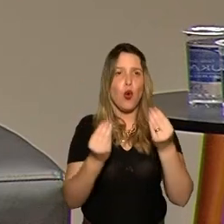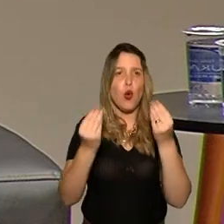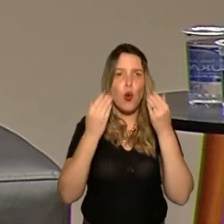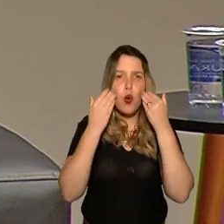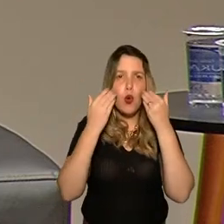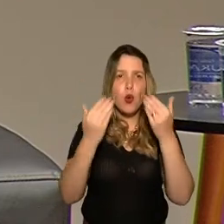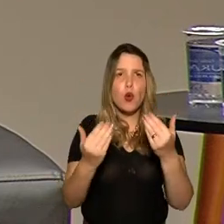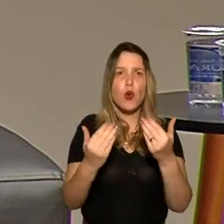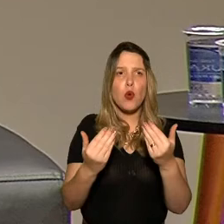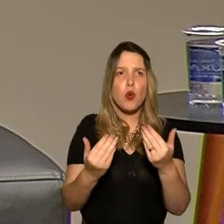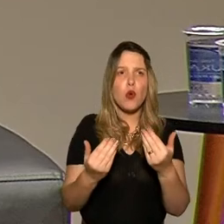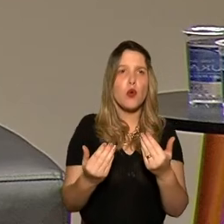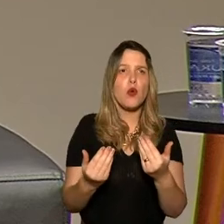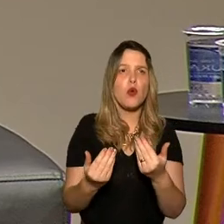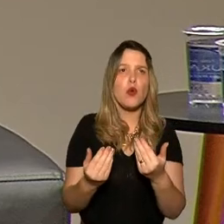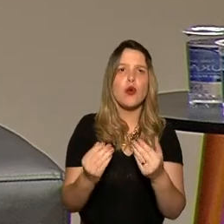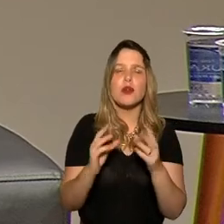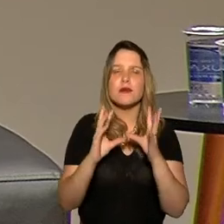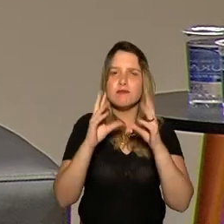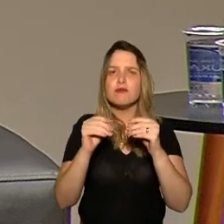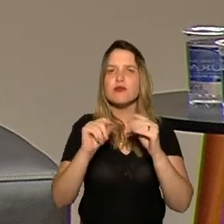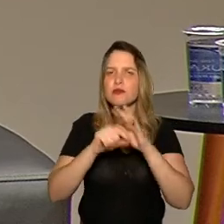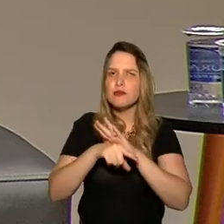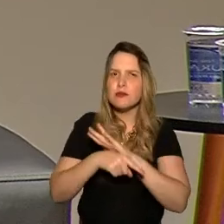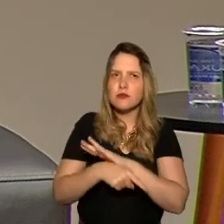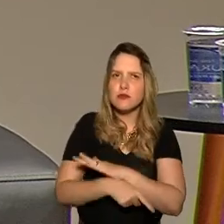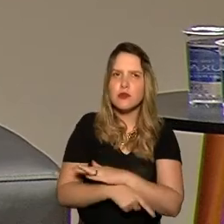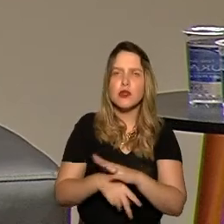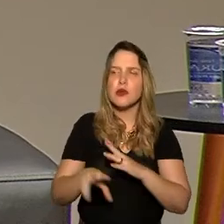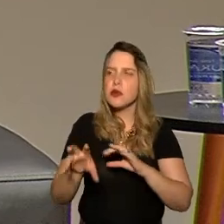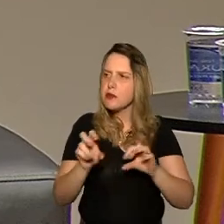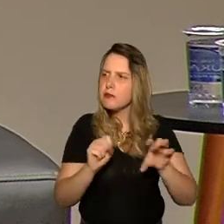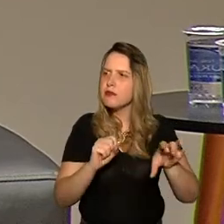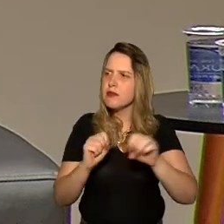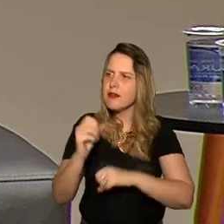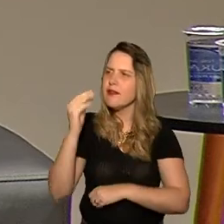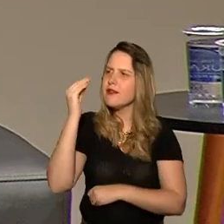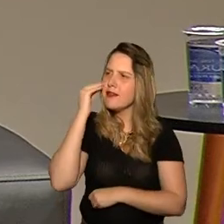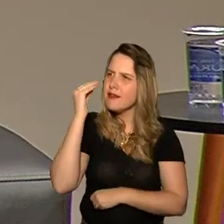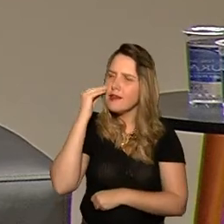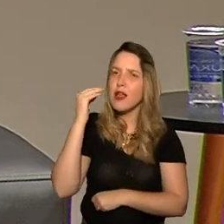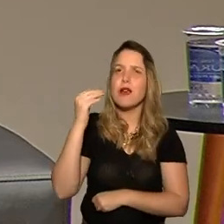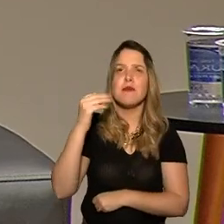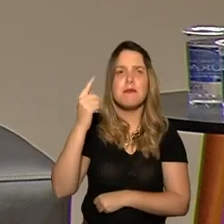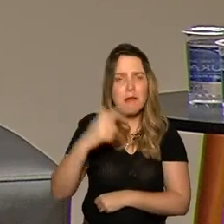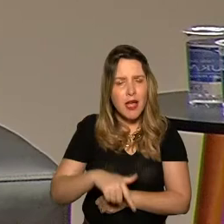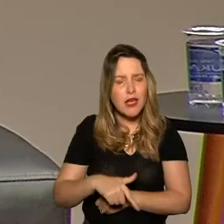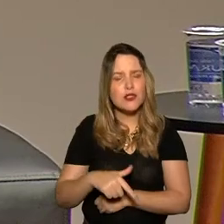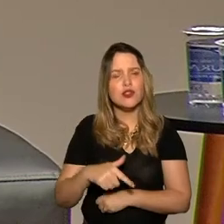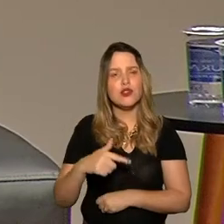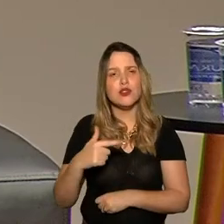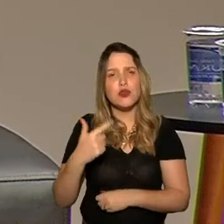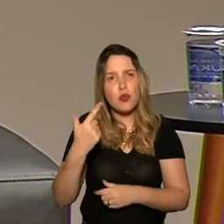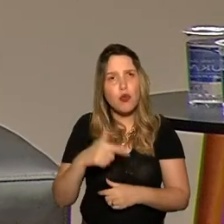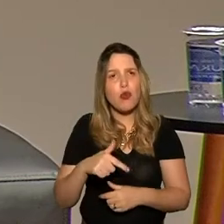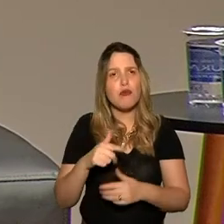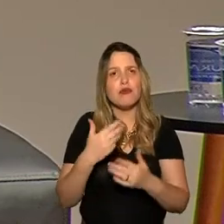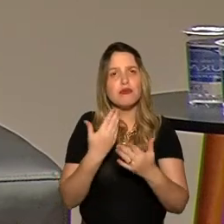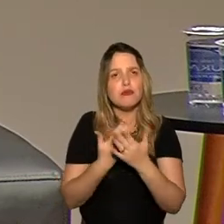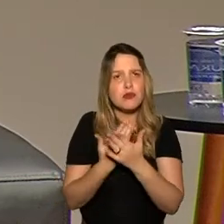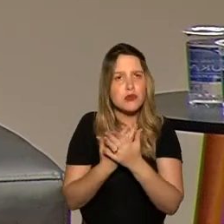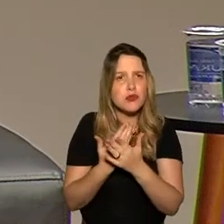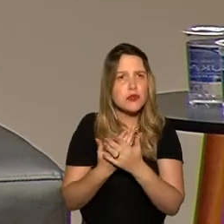a quem dessa oportunidade de Tentar aproveitar como uma chance Histórica de também rever